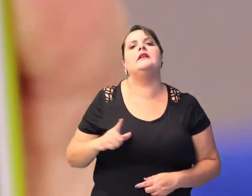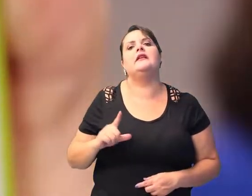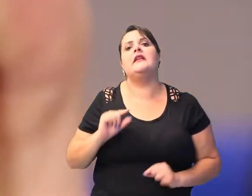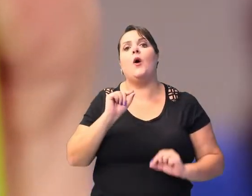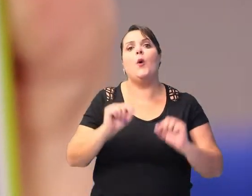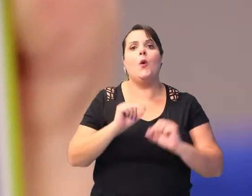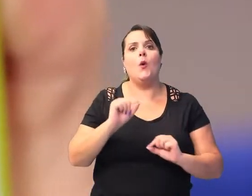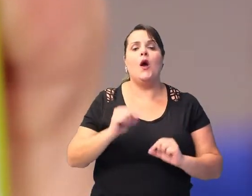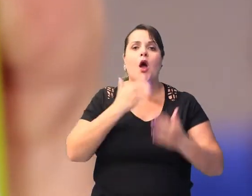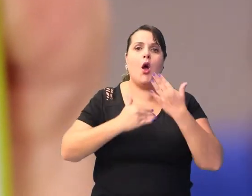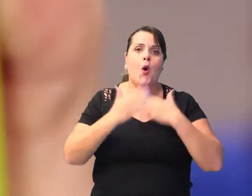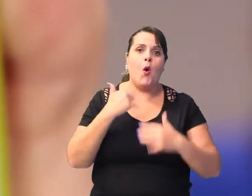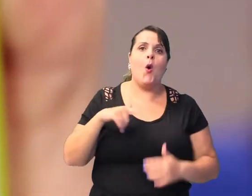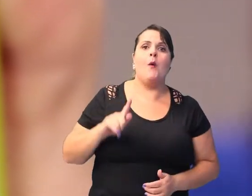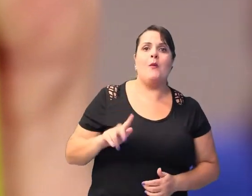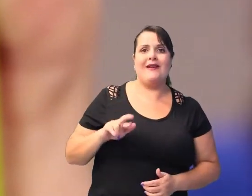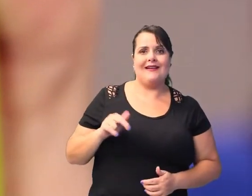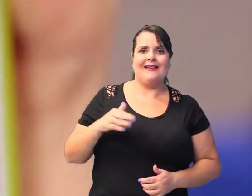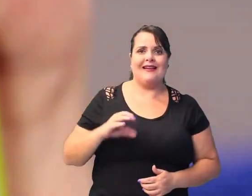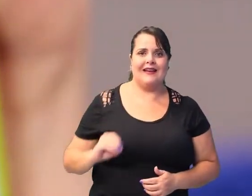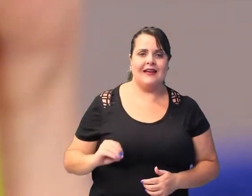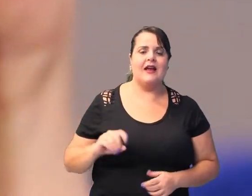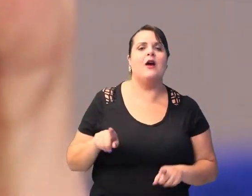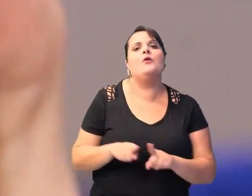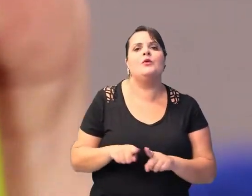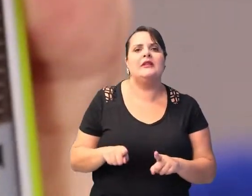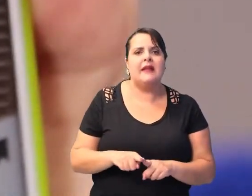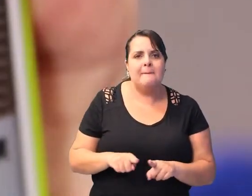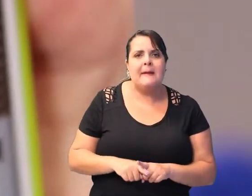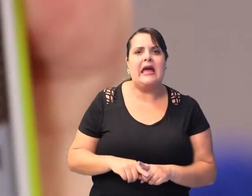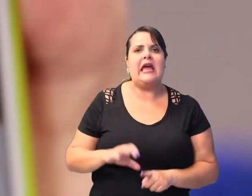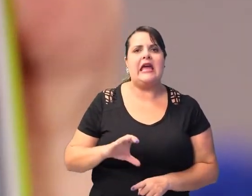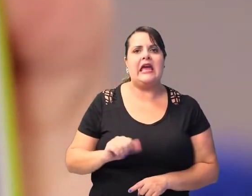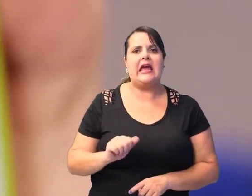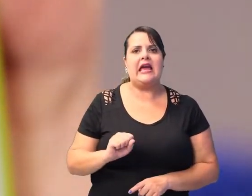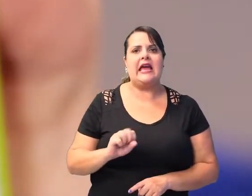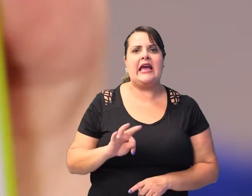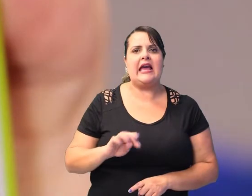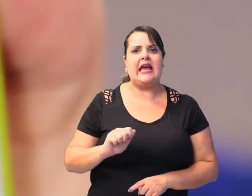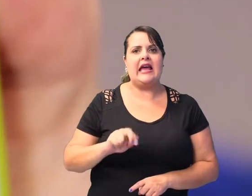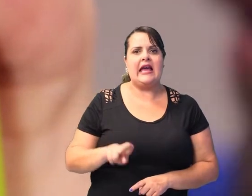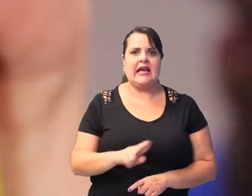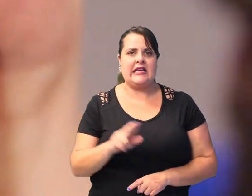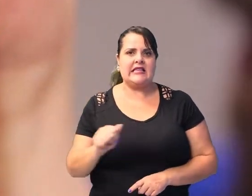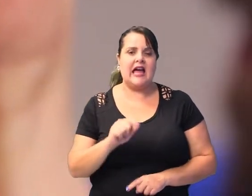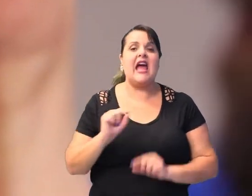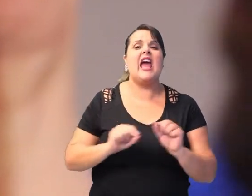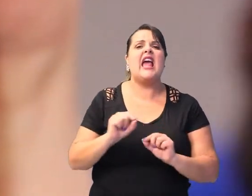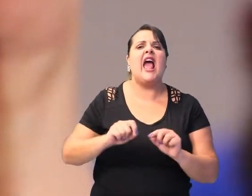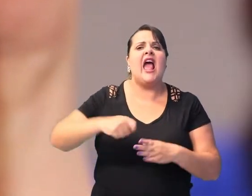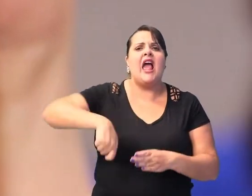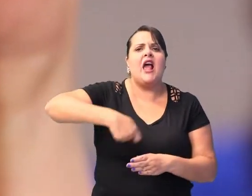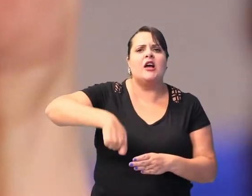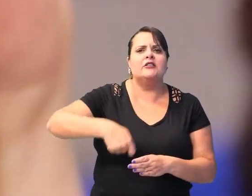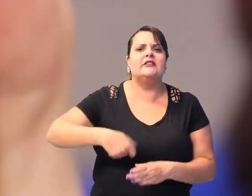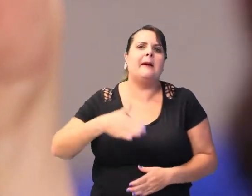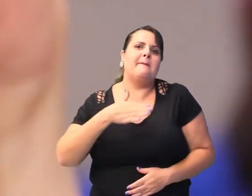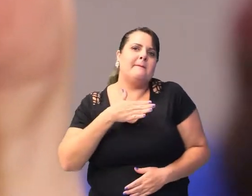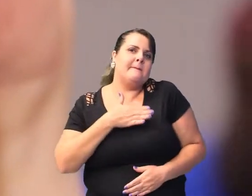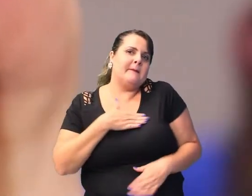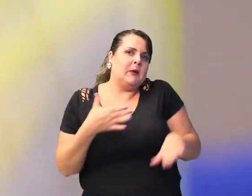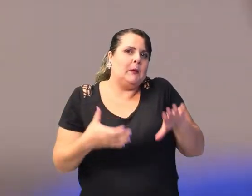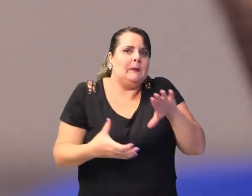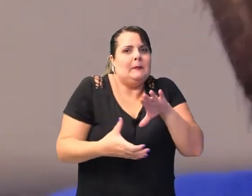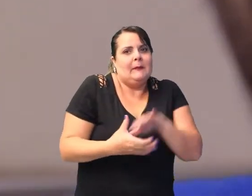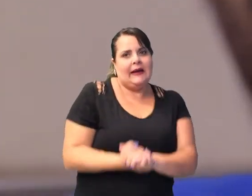também tem nos grãos obviamente grande castanha são pratos limpos você que faz você vai num gancho então esse por exemplo da marina leu ou